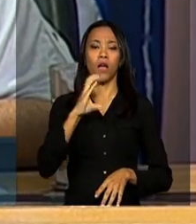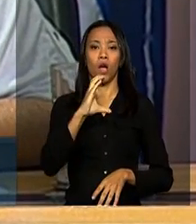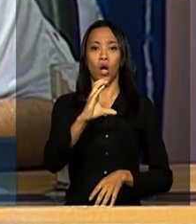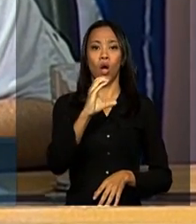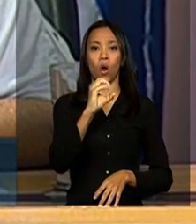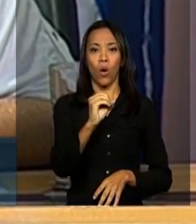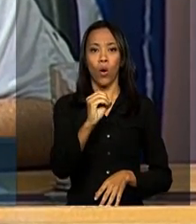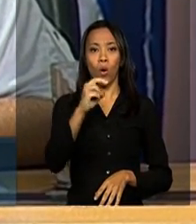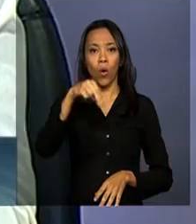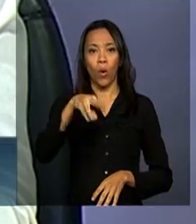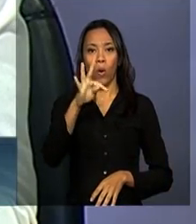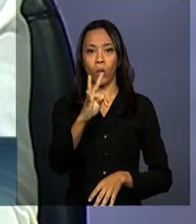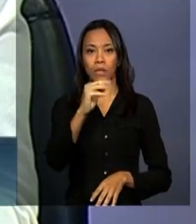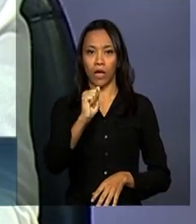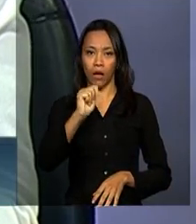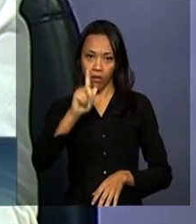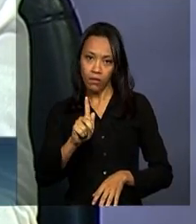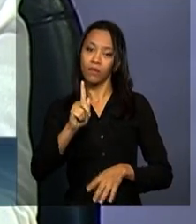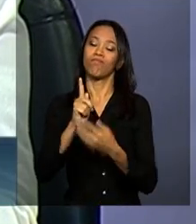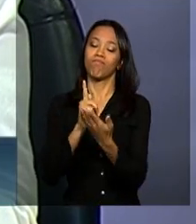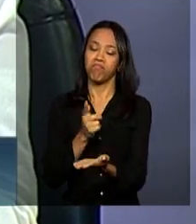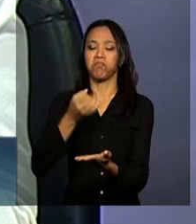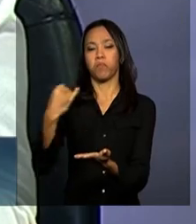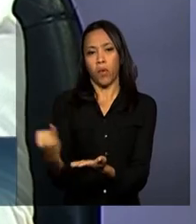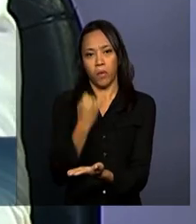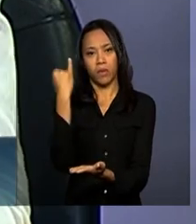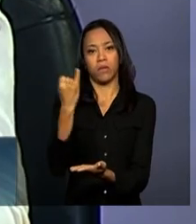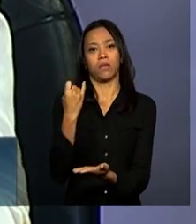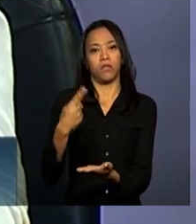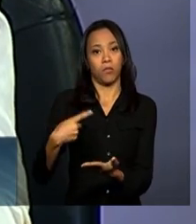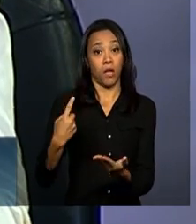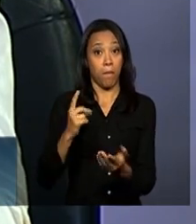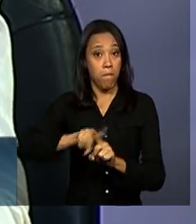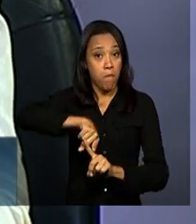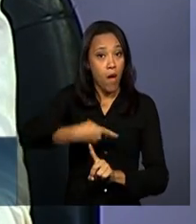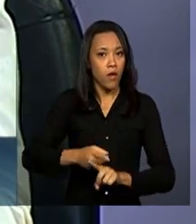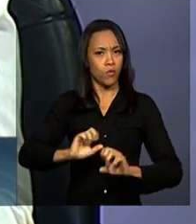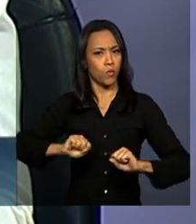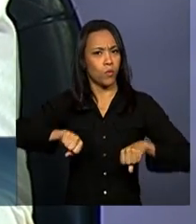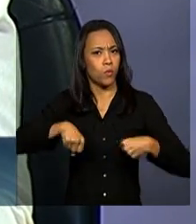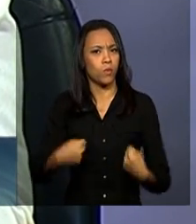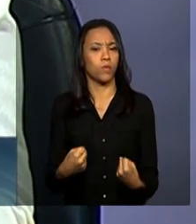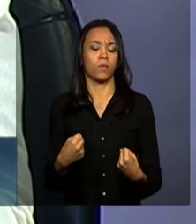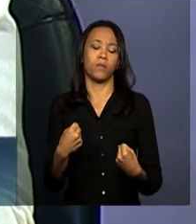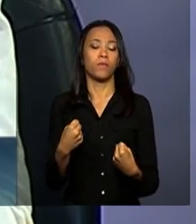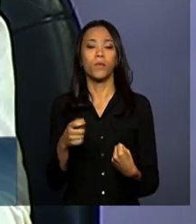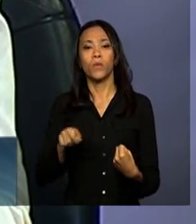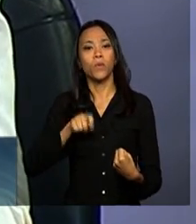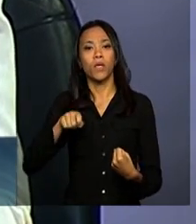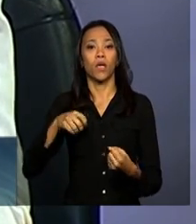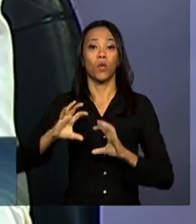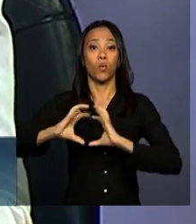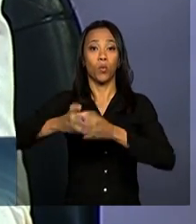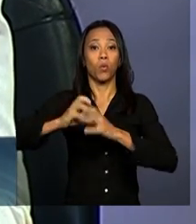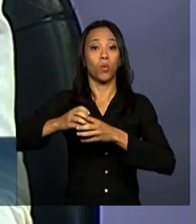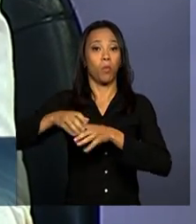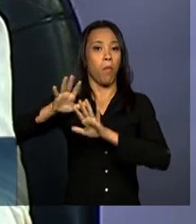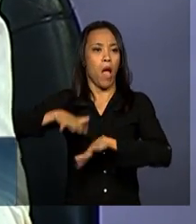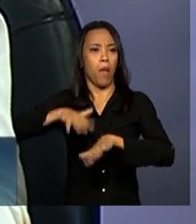de, né, muita relevância para juntar exatamente o que o movimento